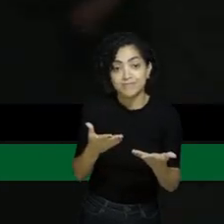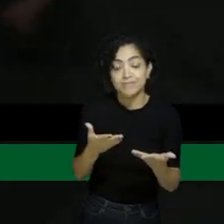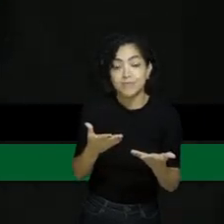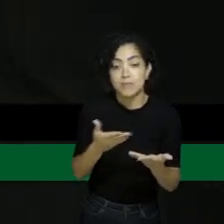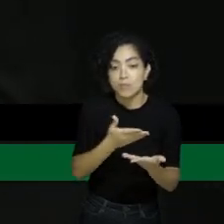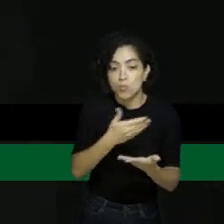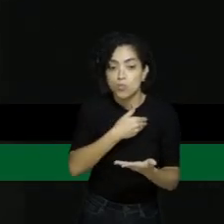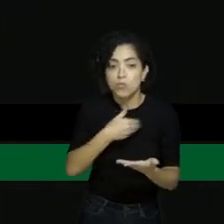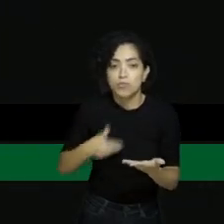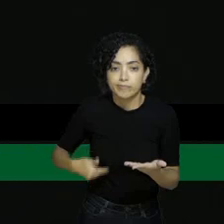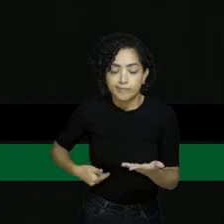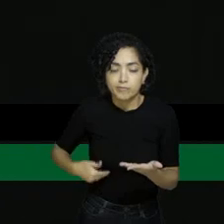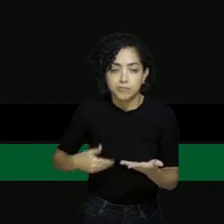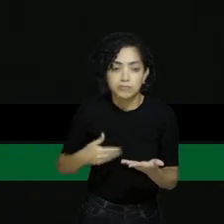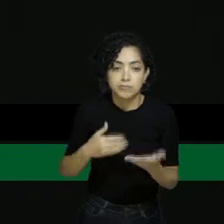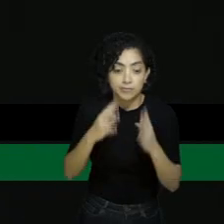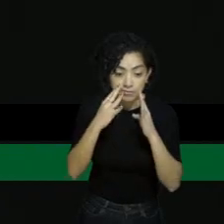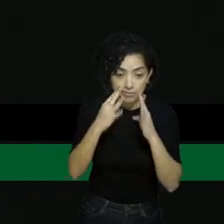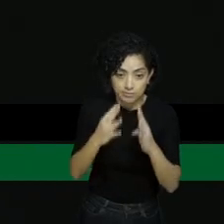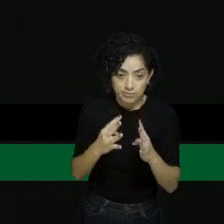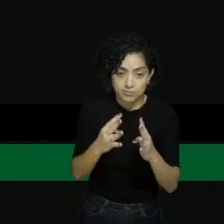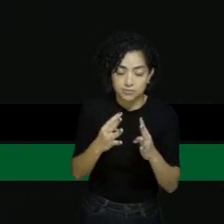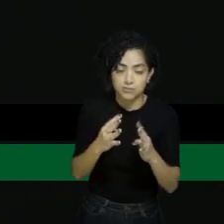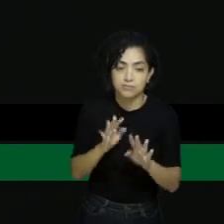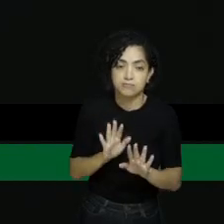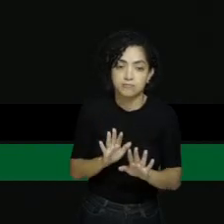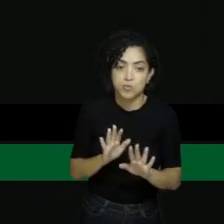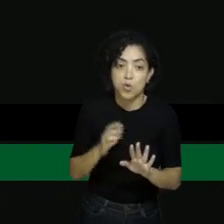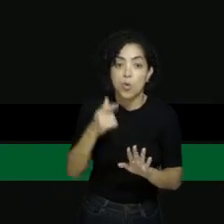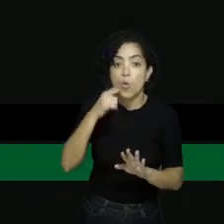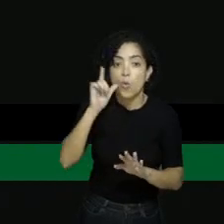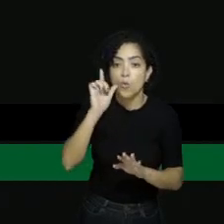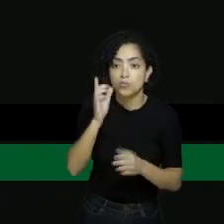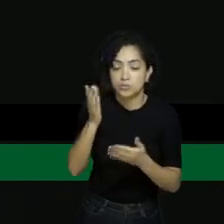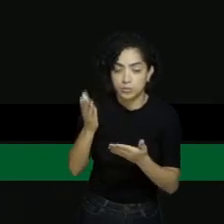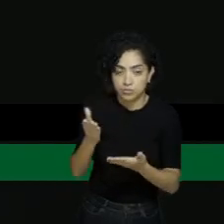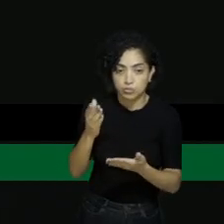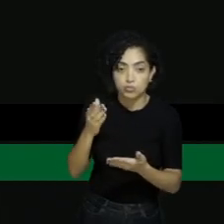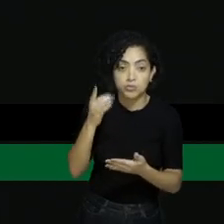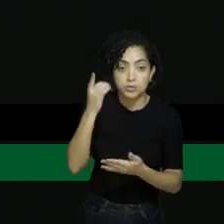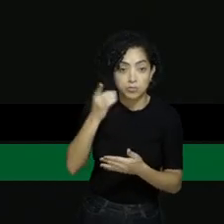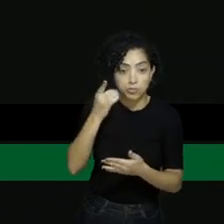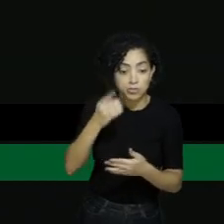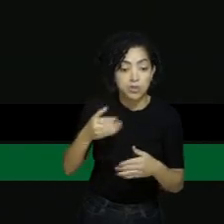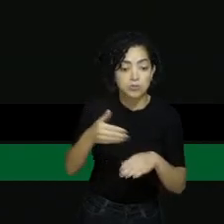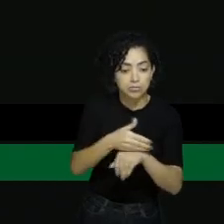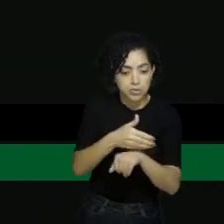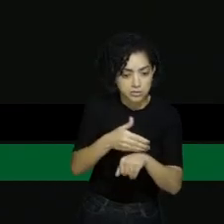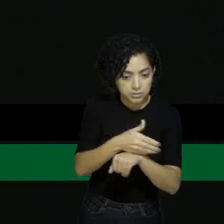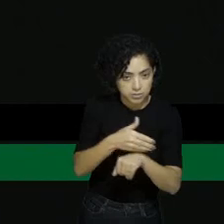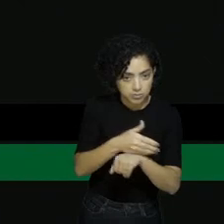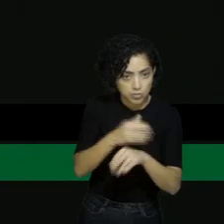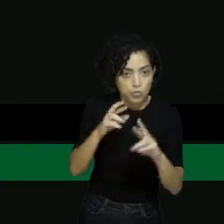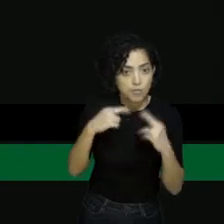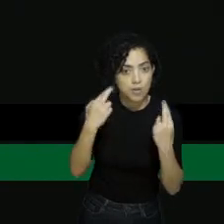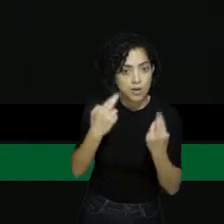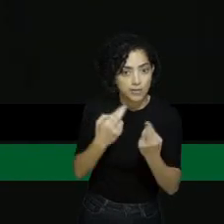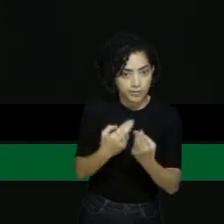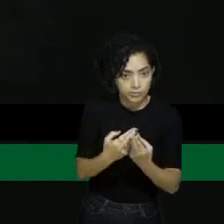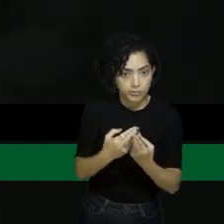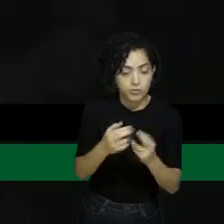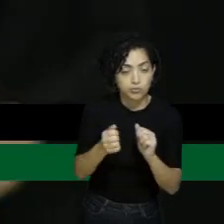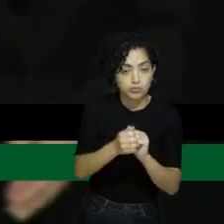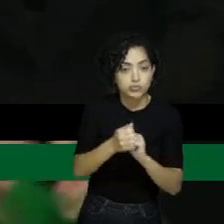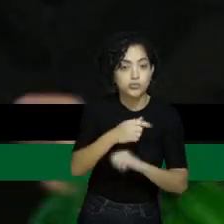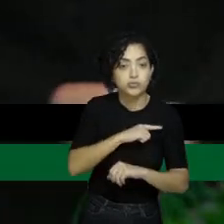ouvido. E ontem, né, deputado, o senhor participou de uma reunião com o governador numa outra pendenga